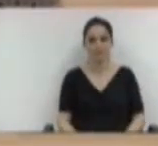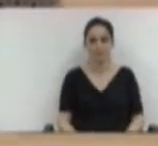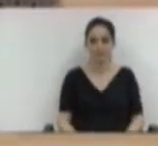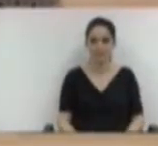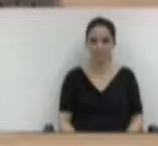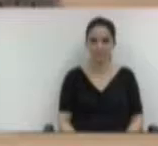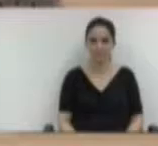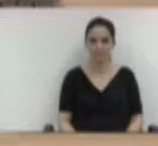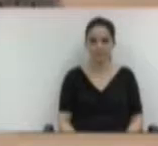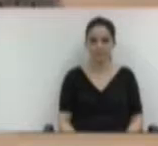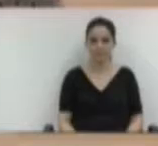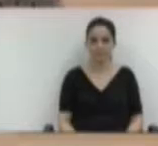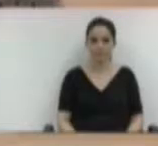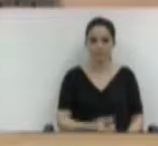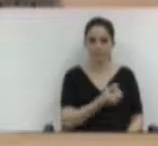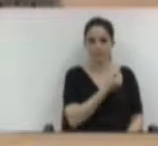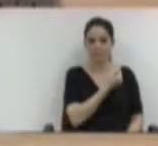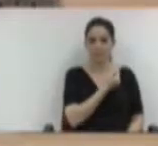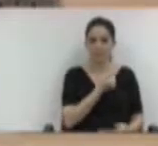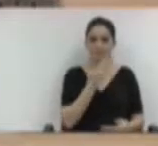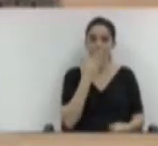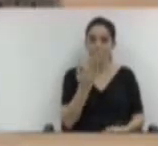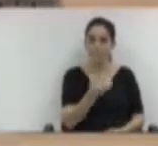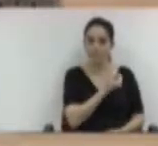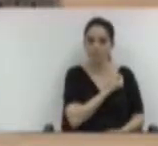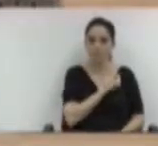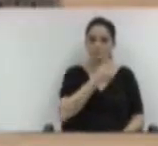Executivo. Requerimento número